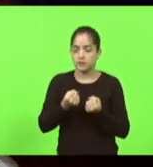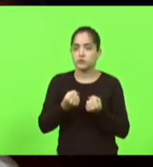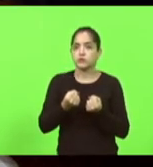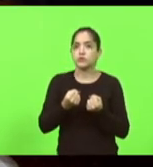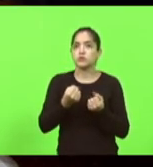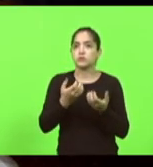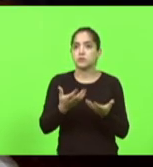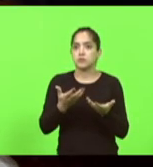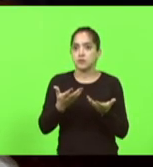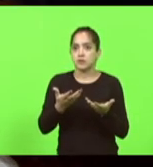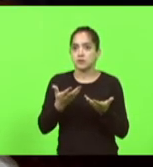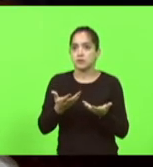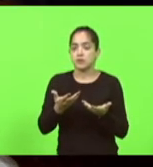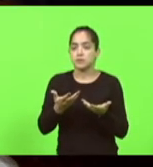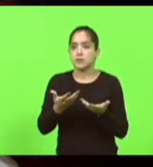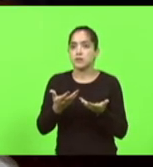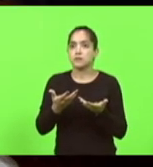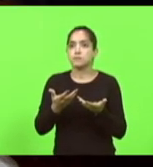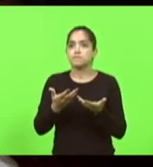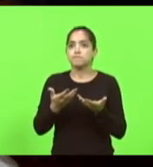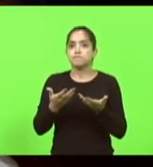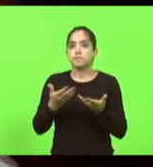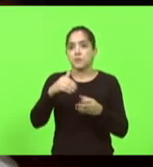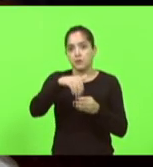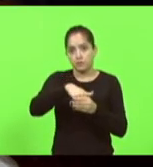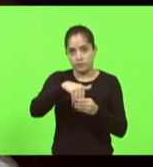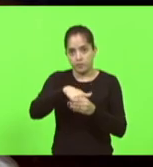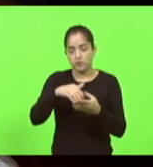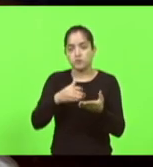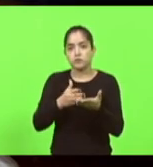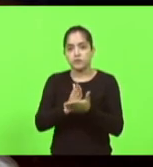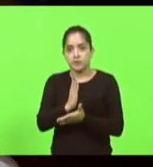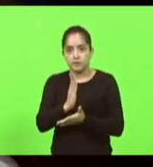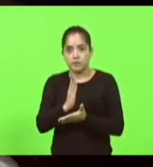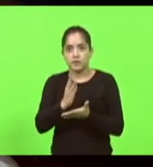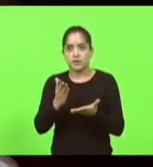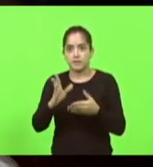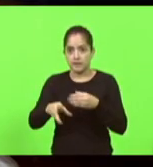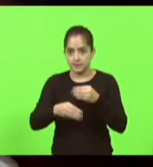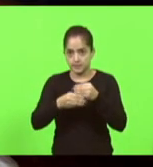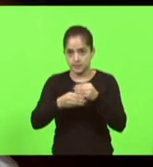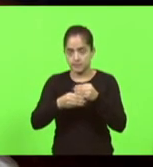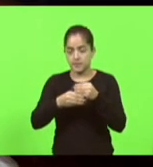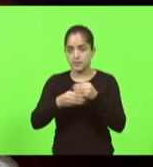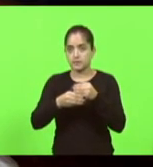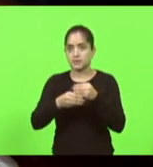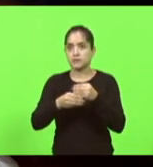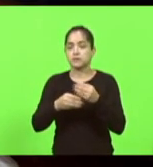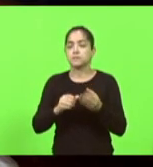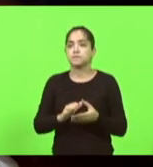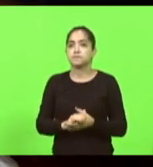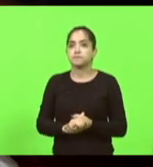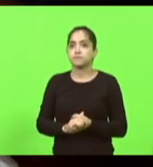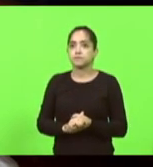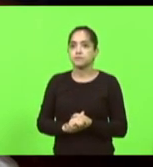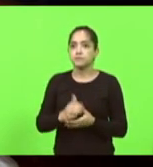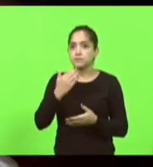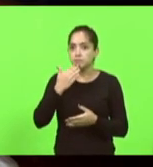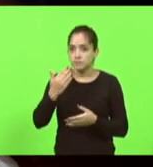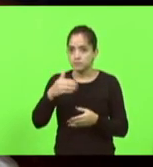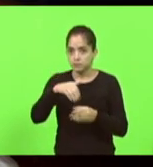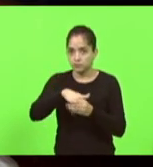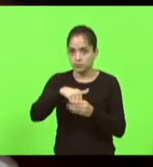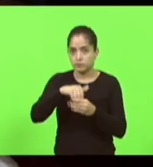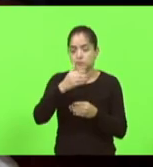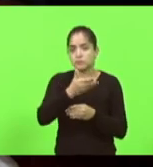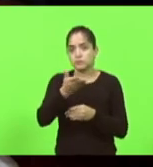quero aqui também declarar voto favorável a essa emenda aditiva e, mais do que isso, também pedir o voto dos colegas